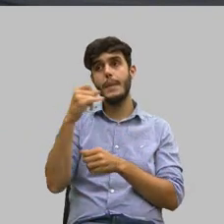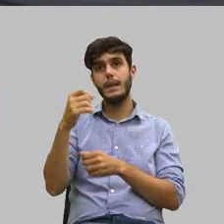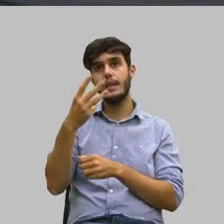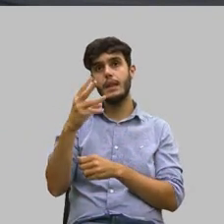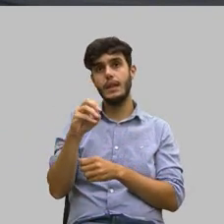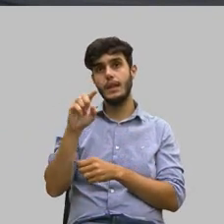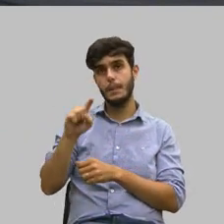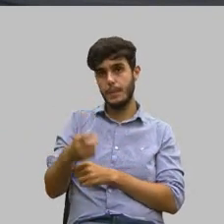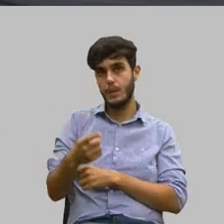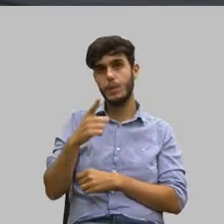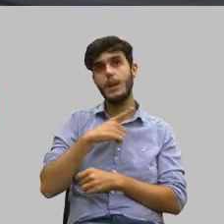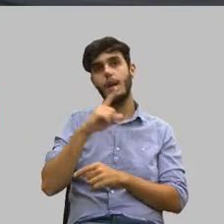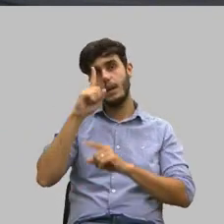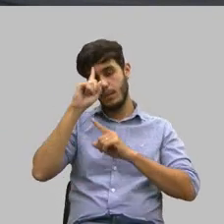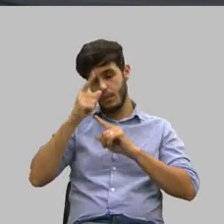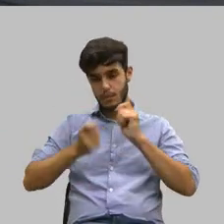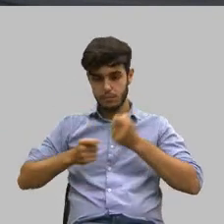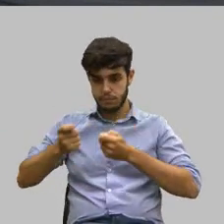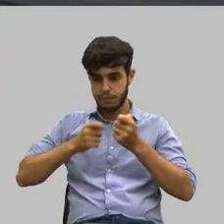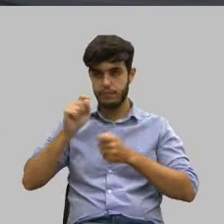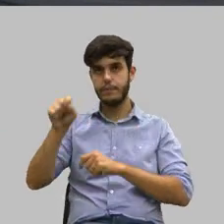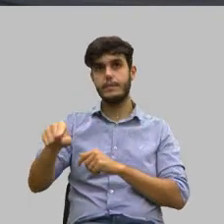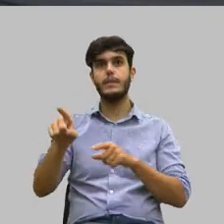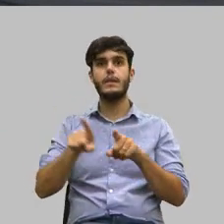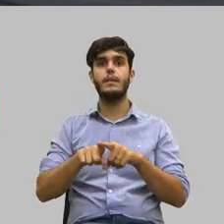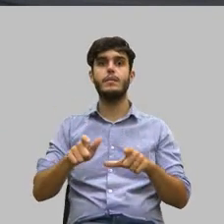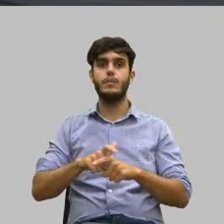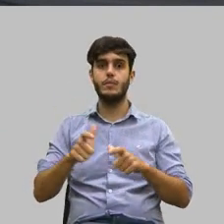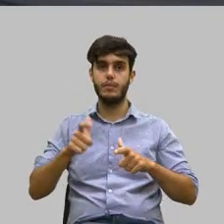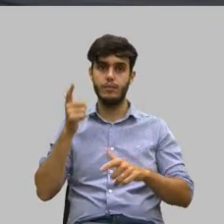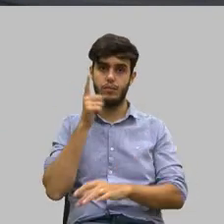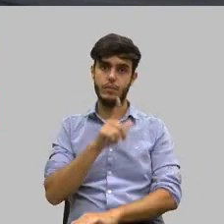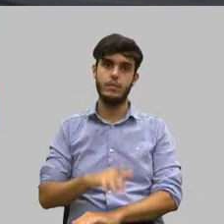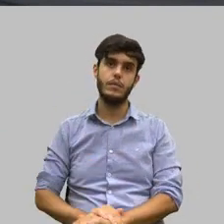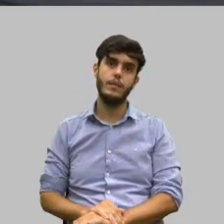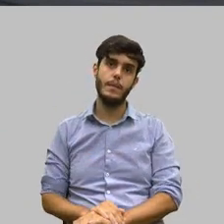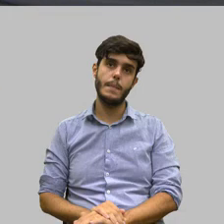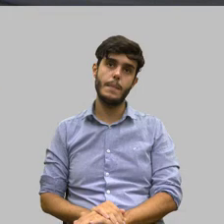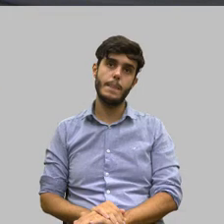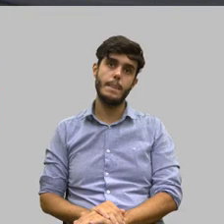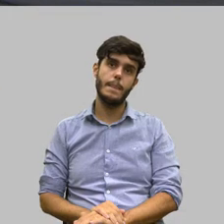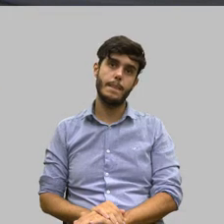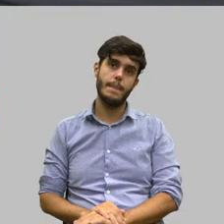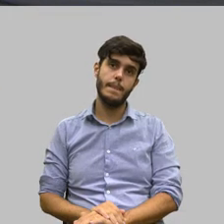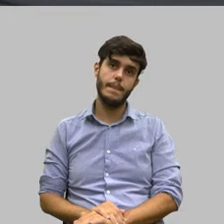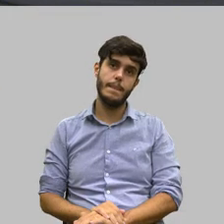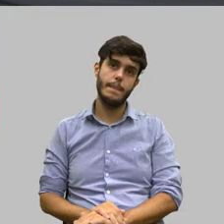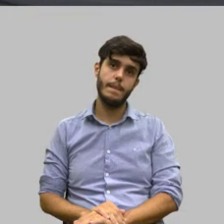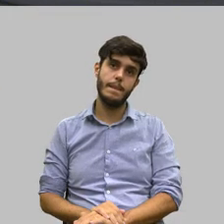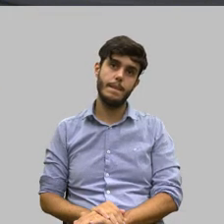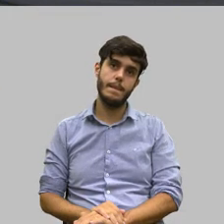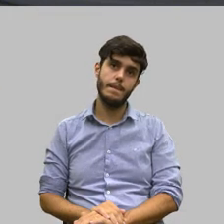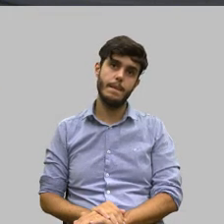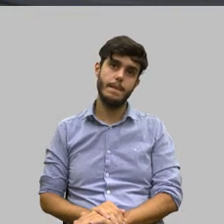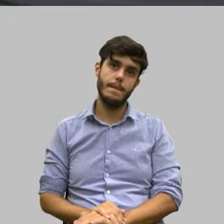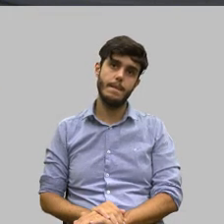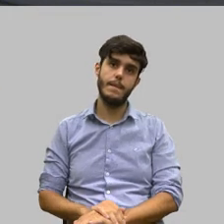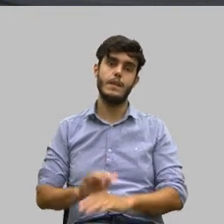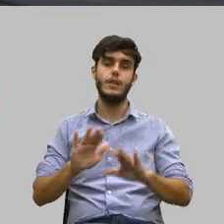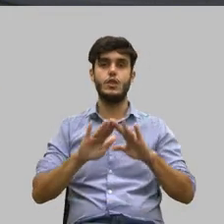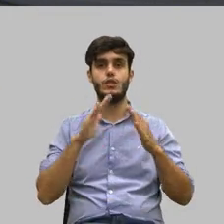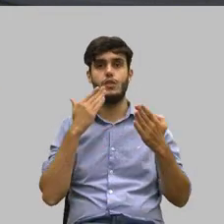brigadistas vai nos possibilitar ter uma expansão mais efetiva eu acho que são essas três e a outra escola cívico-militar Bom